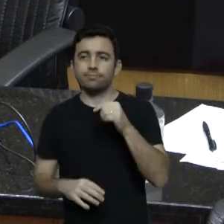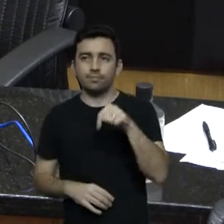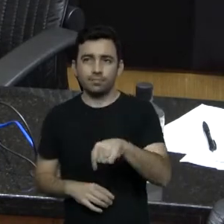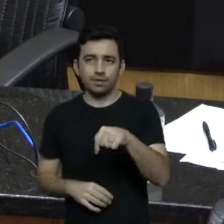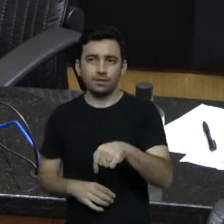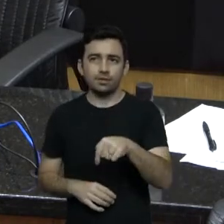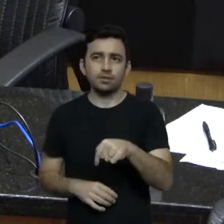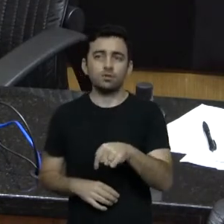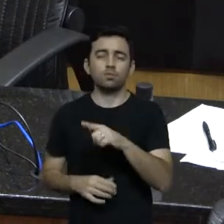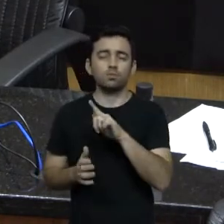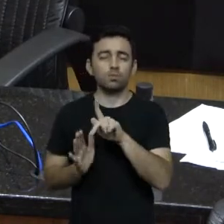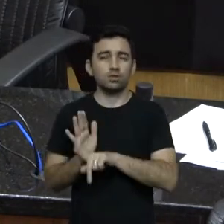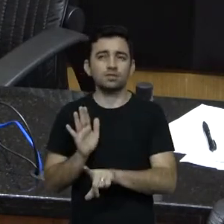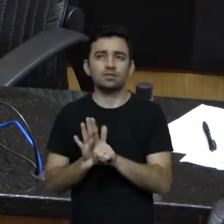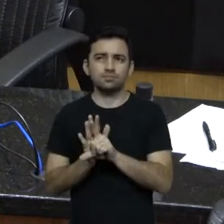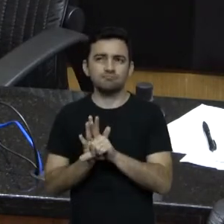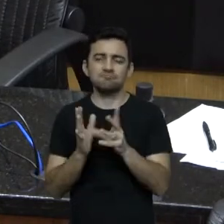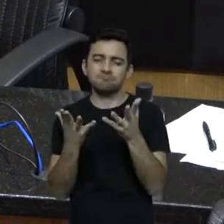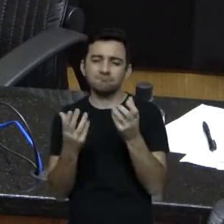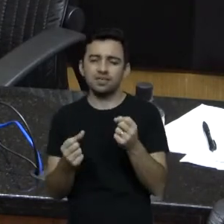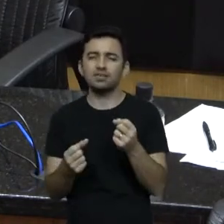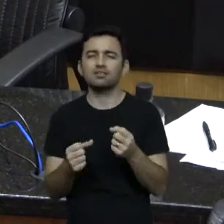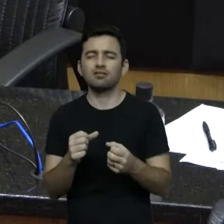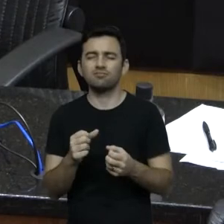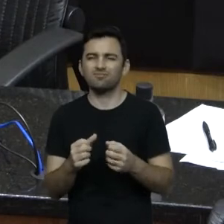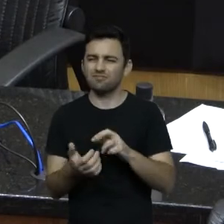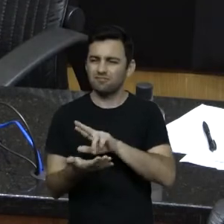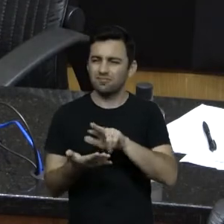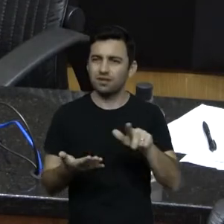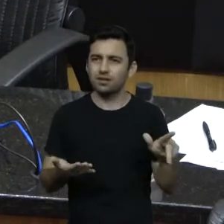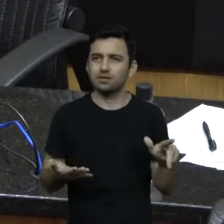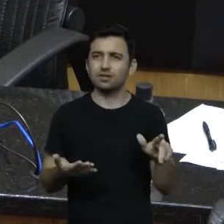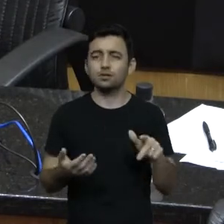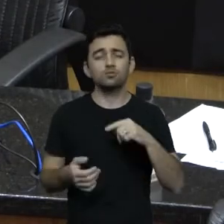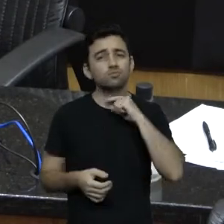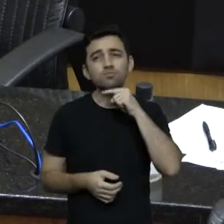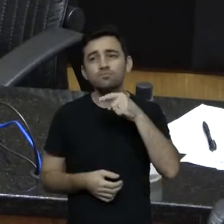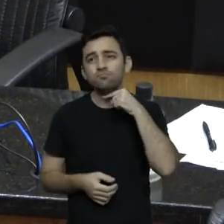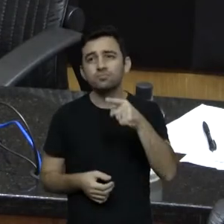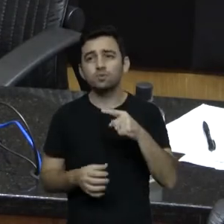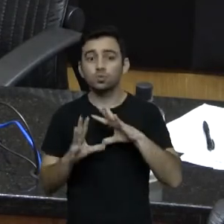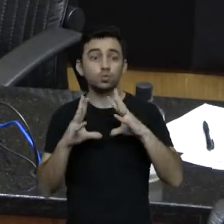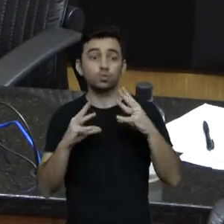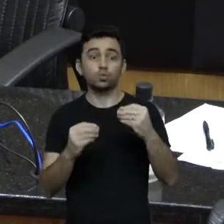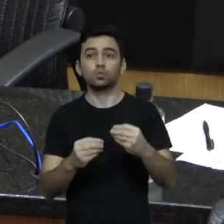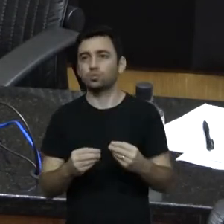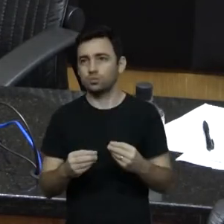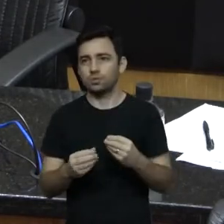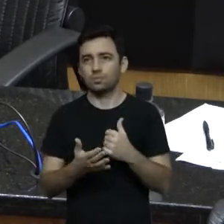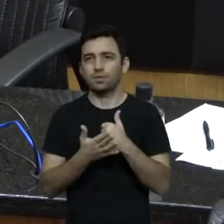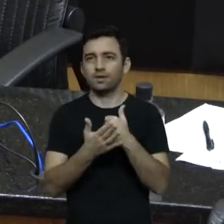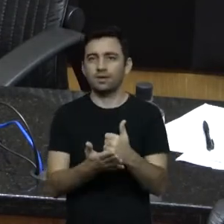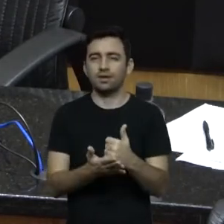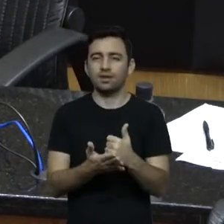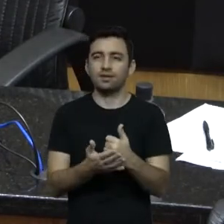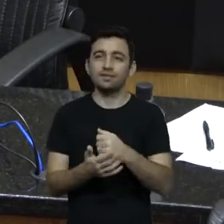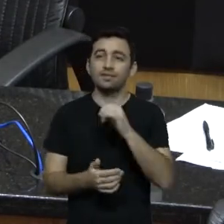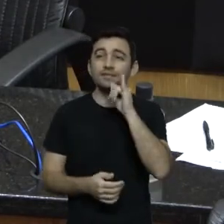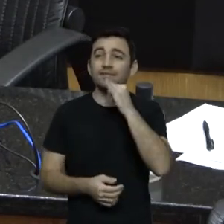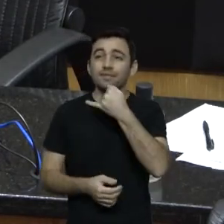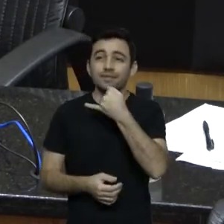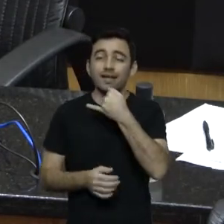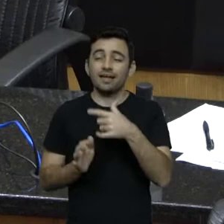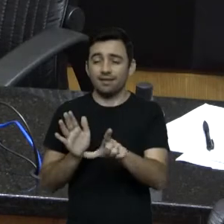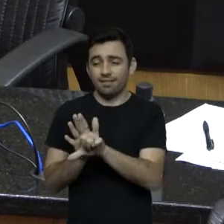atendendo a vários setores não foi possível atender a todos porque em e a legislação